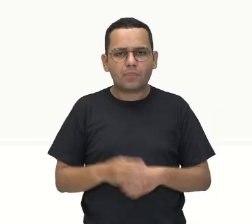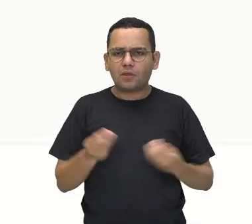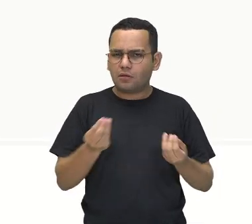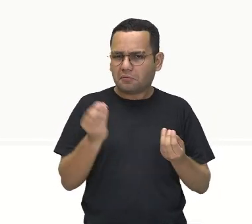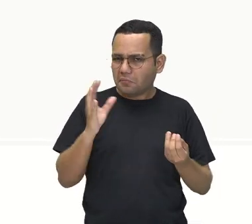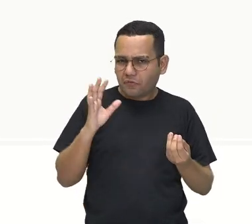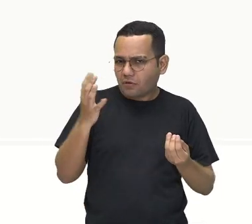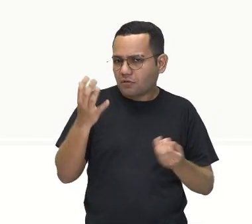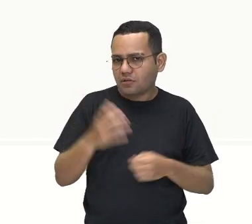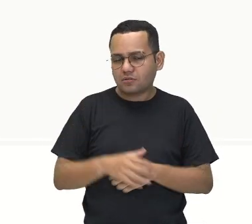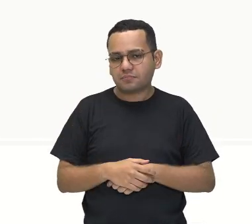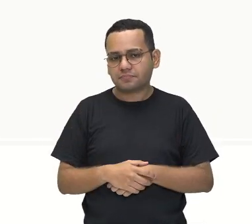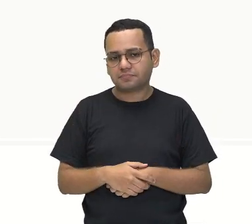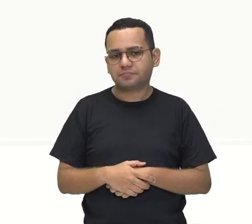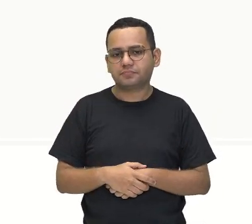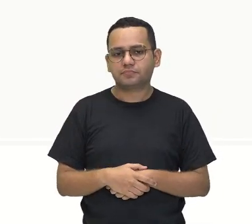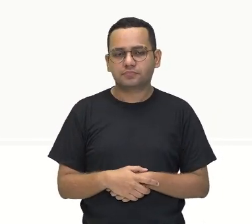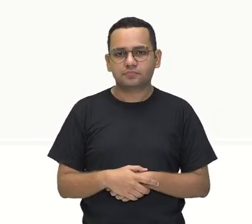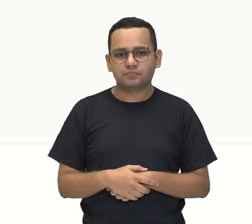obter